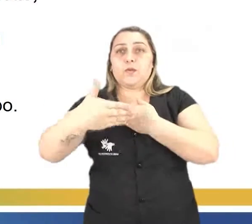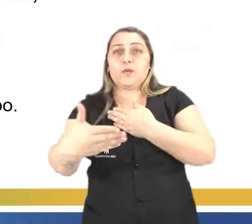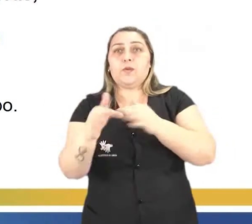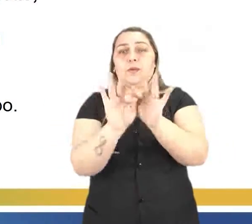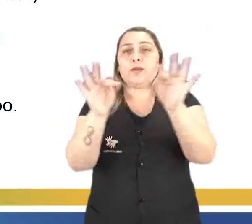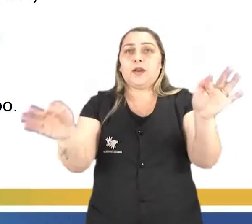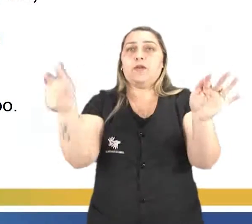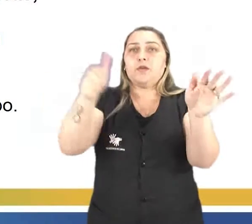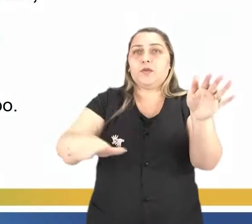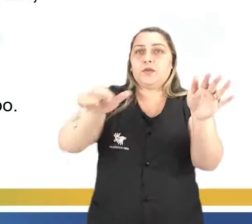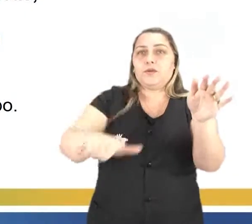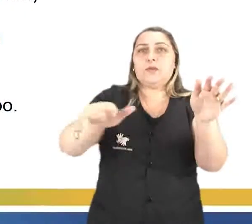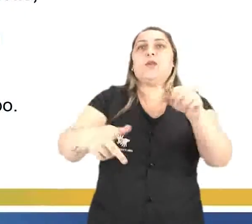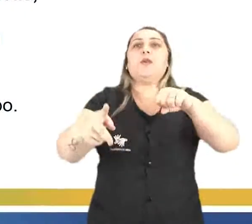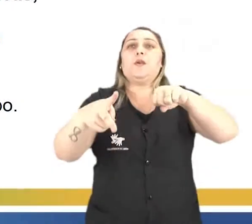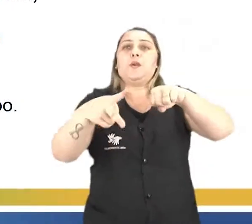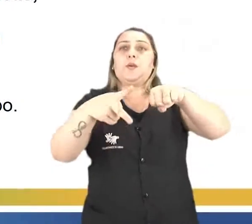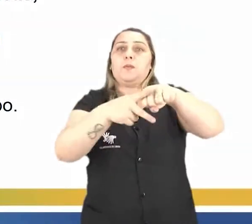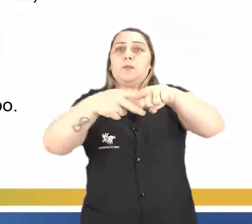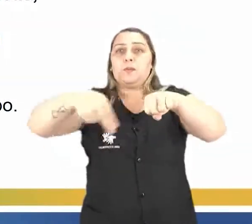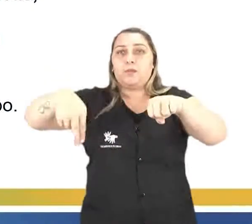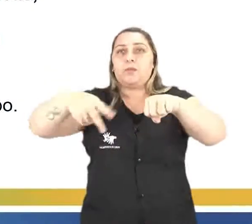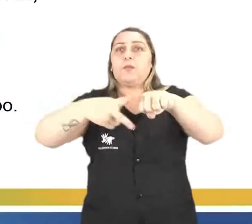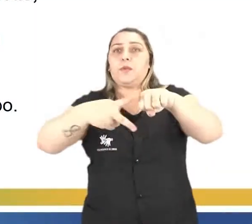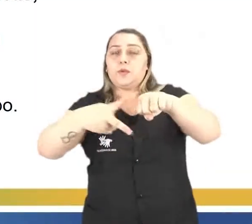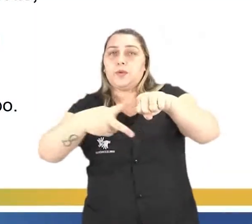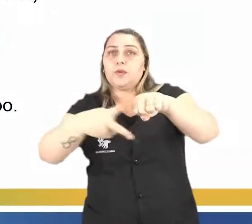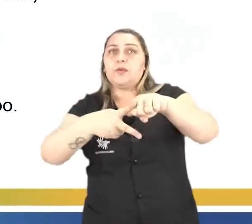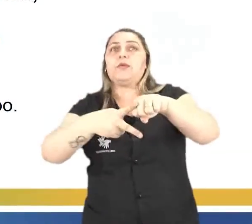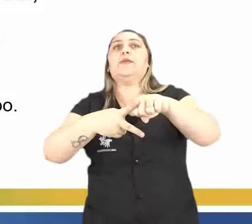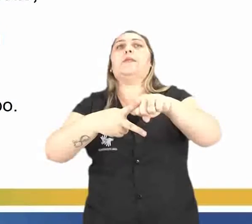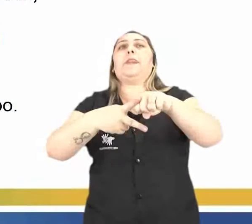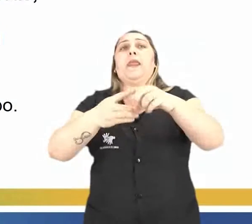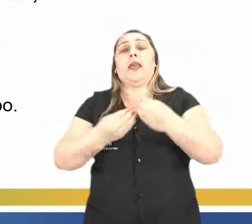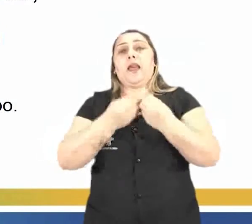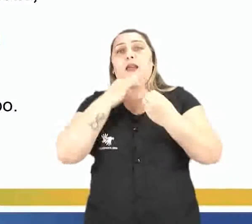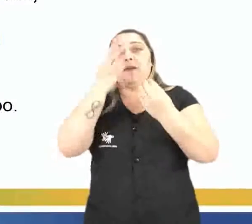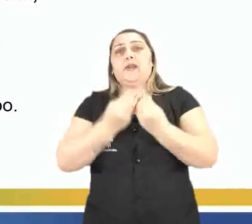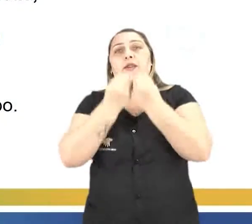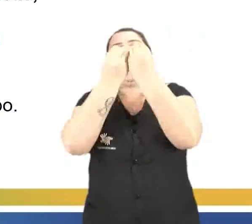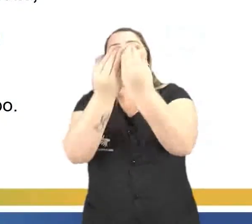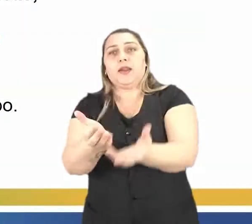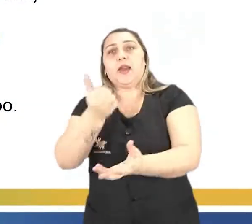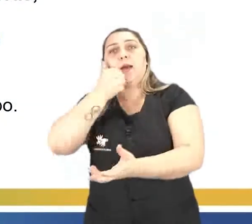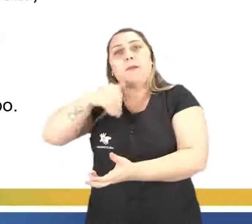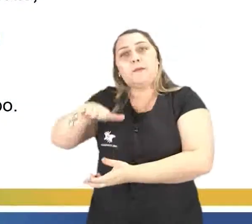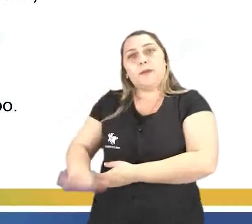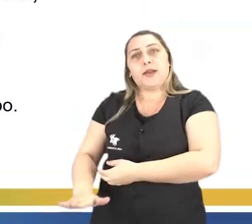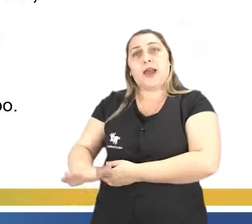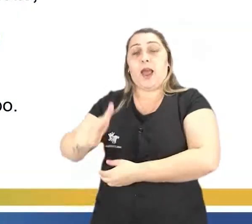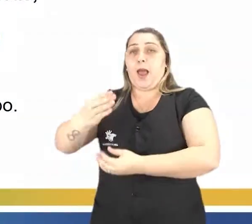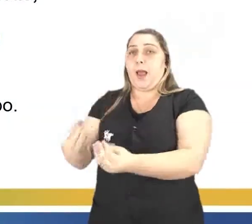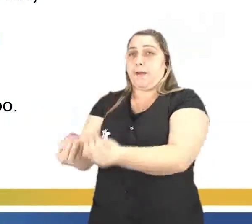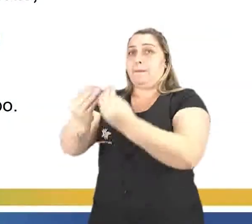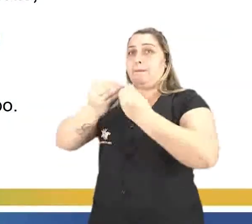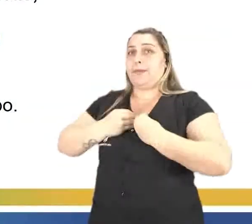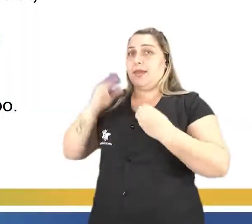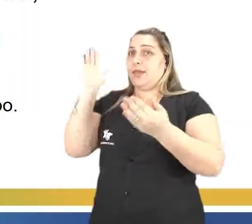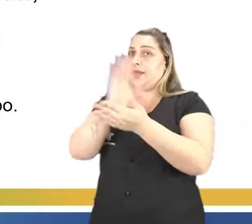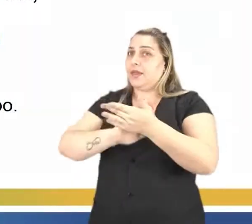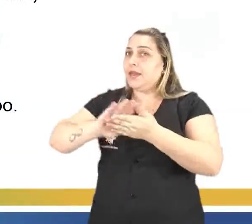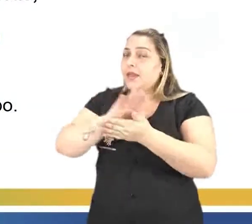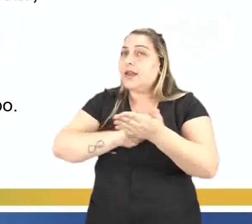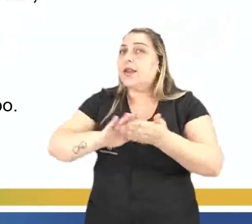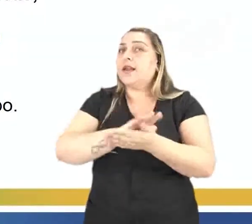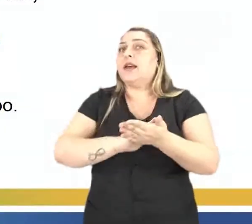frase, repetidos por pronomes enfáticos. A Rosa, vírgula, entreguei-a para a menina. Então, a mim nada